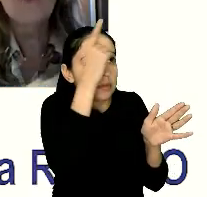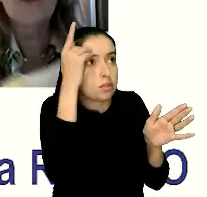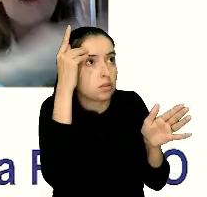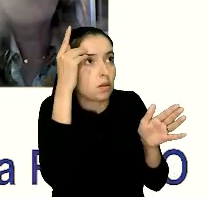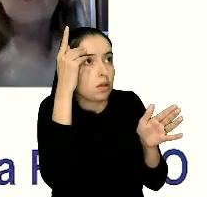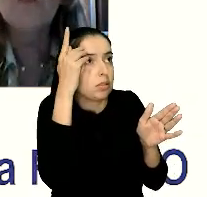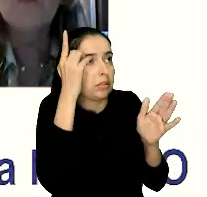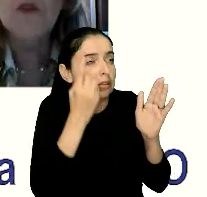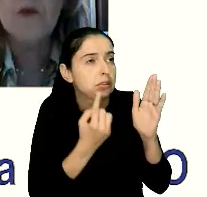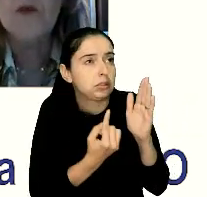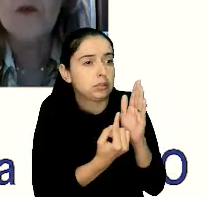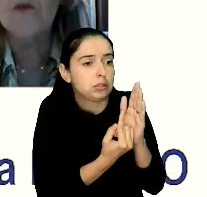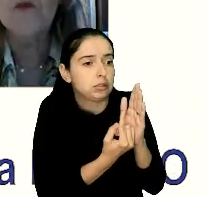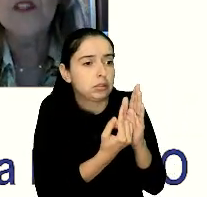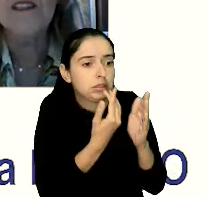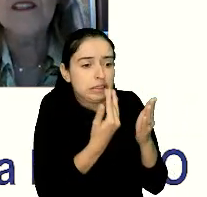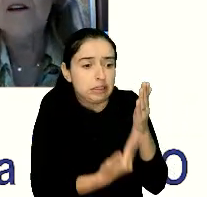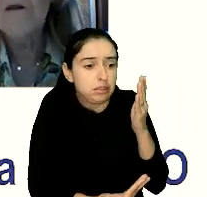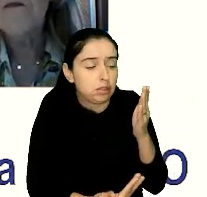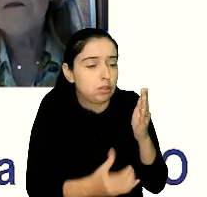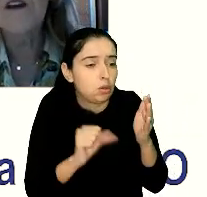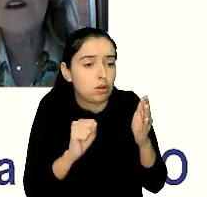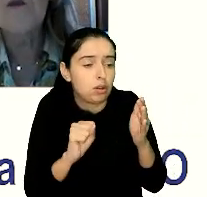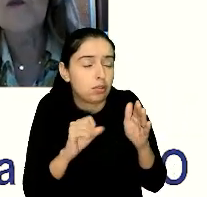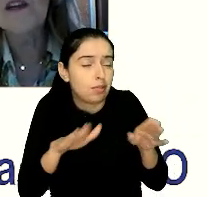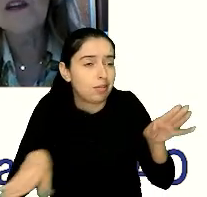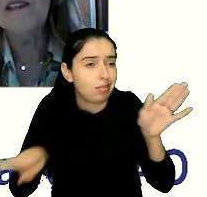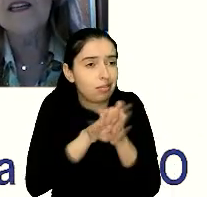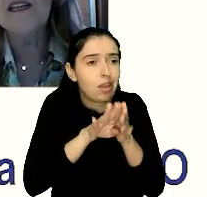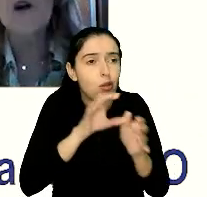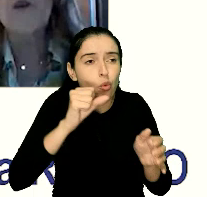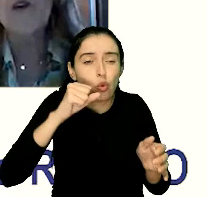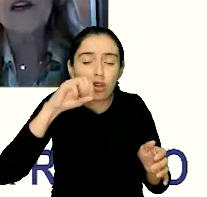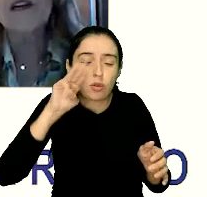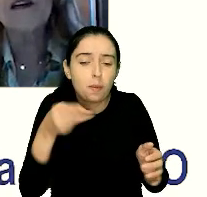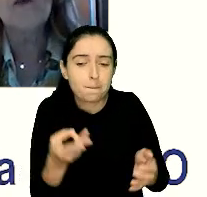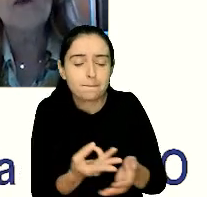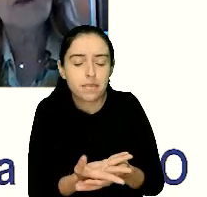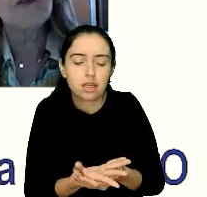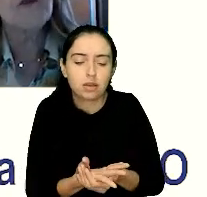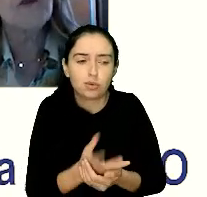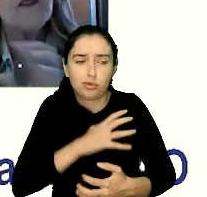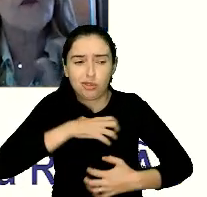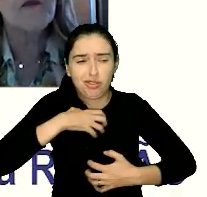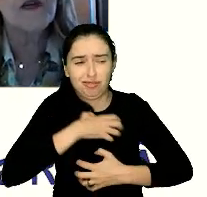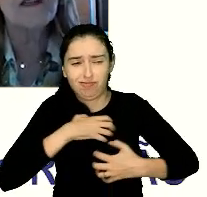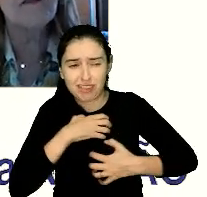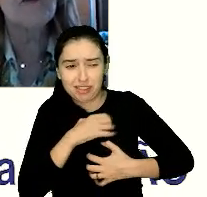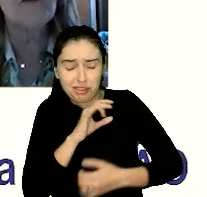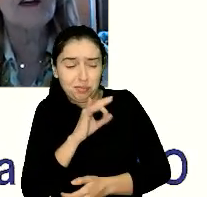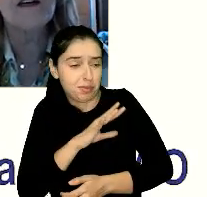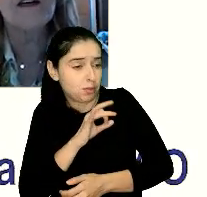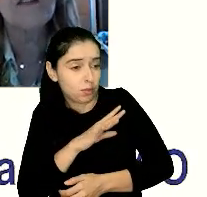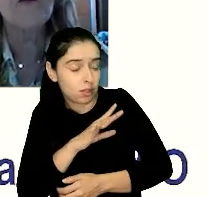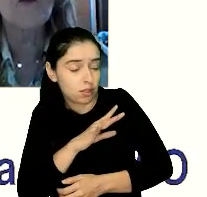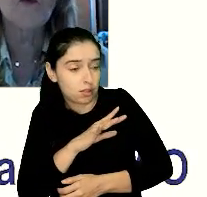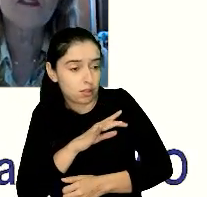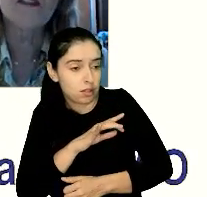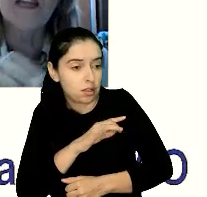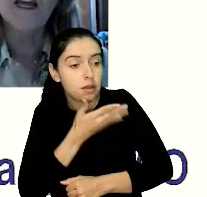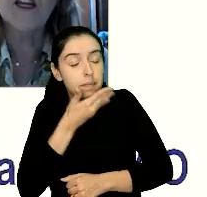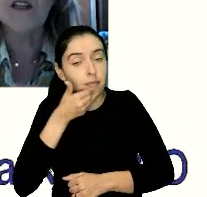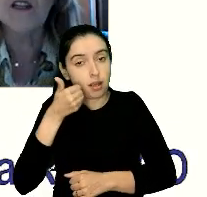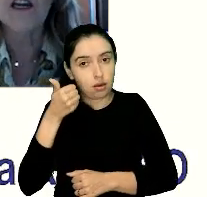vai do 8 para o 8.000, eu costumo dizer. Então, o receio agora é quando a situação começa a melhorar, que